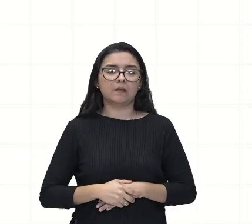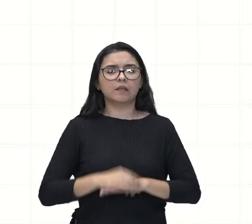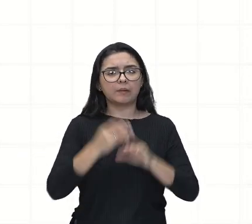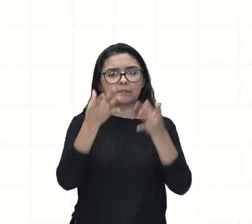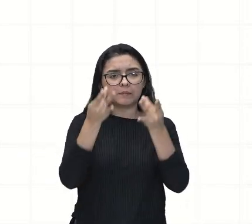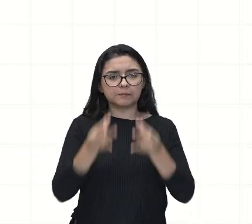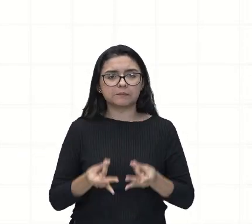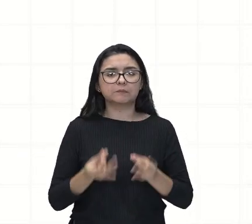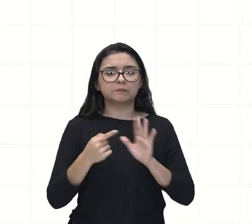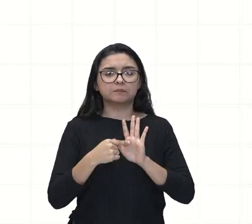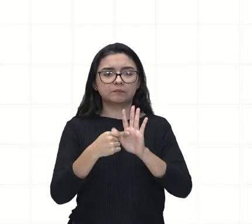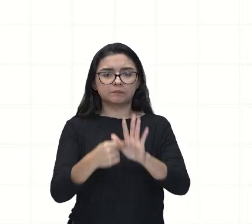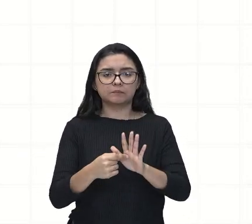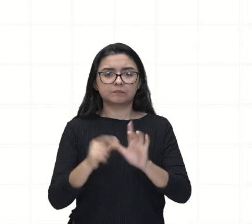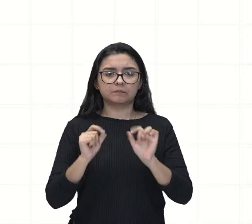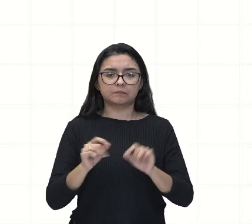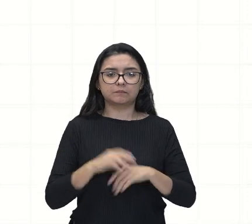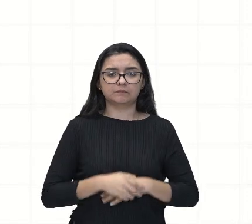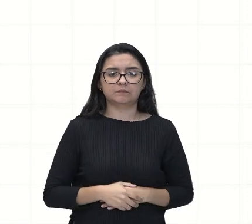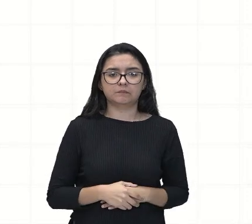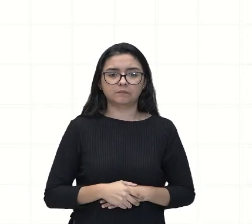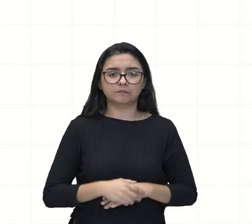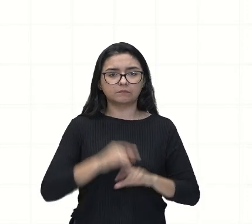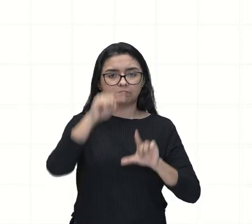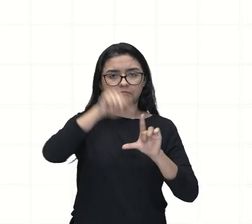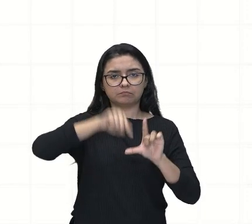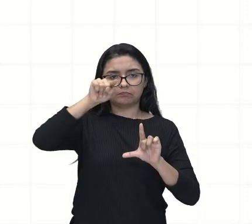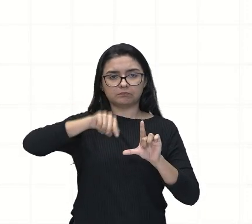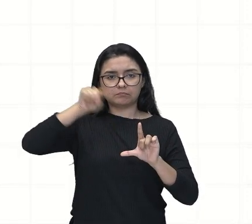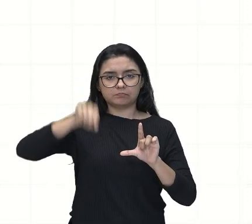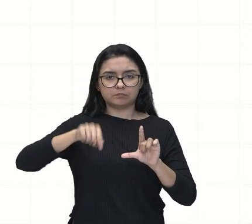a partir das suas frequências.